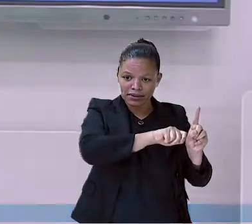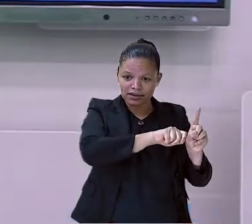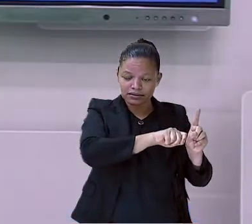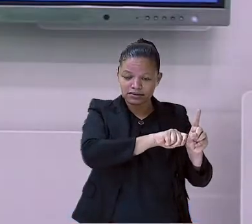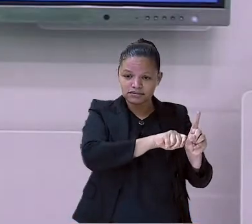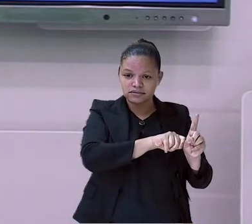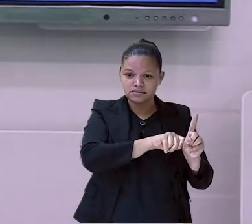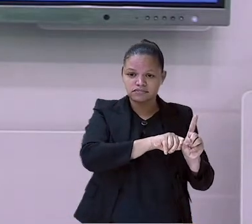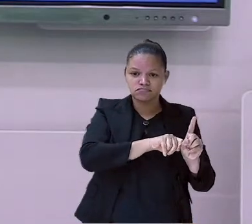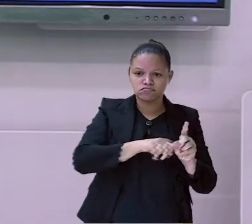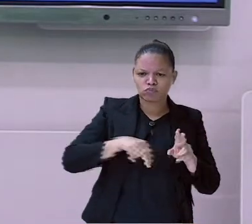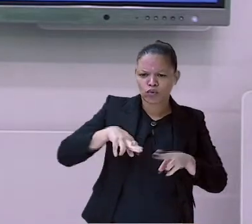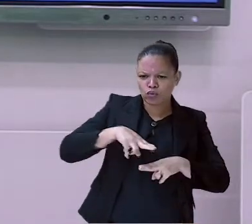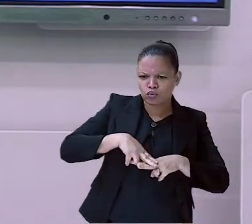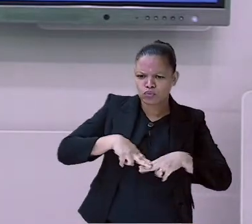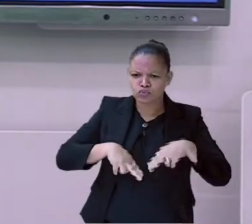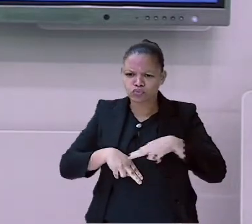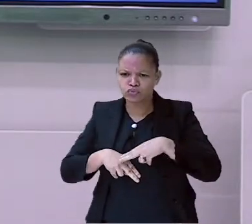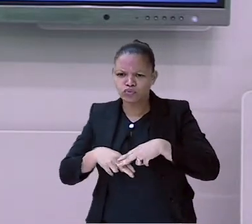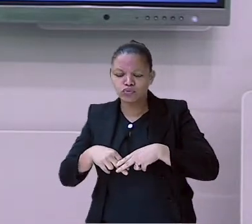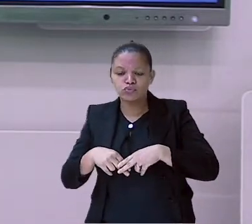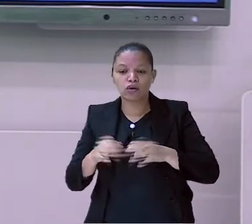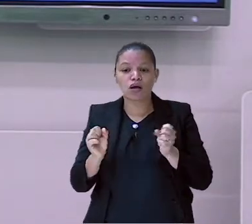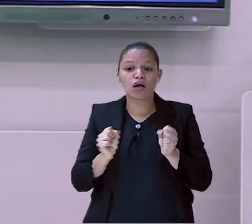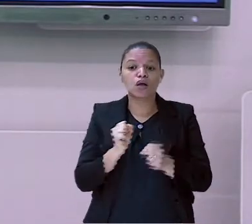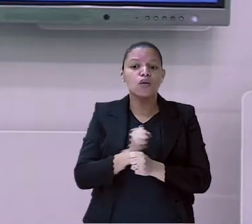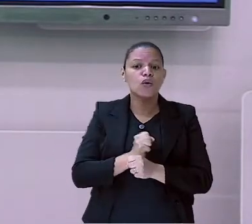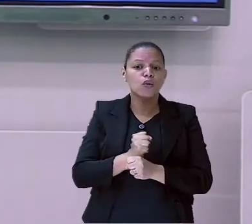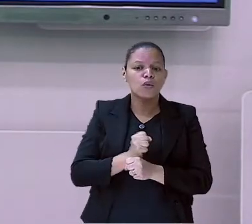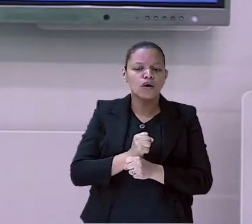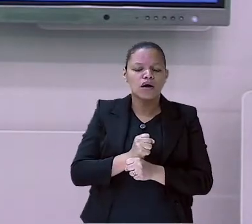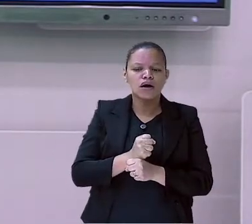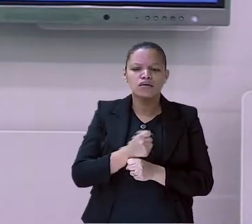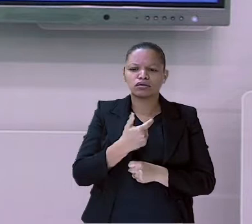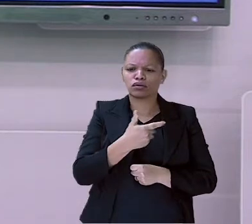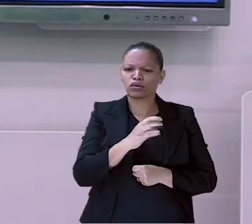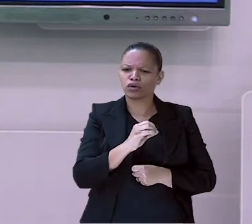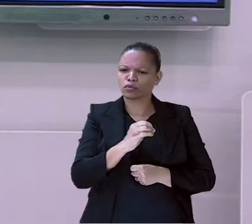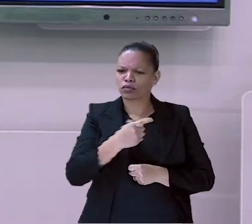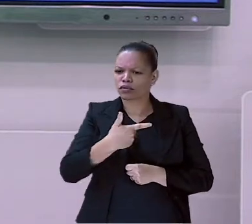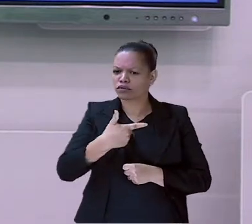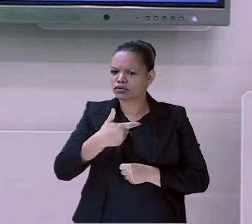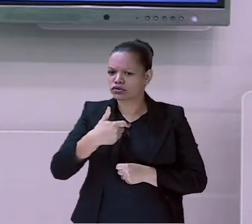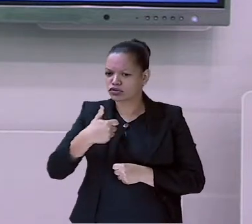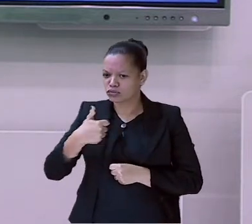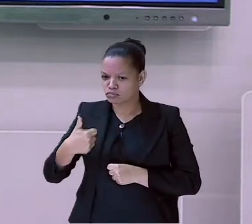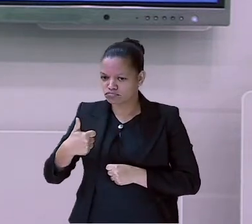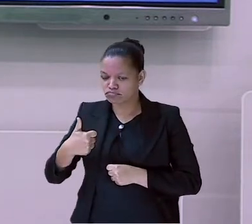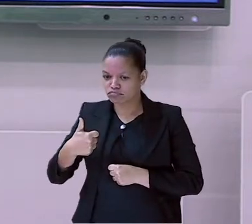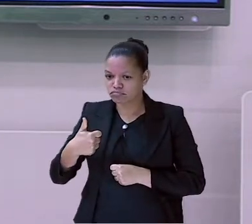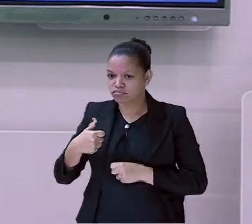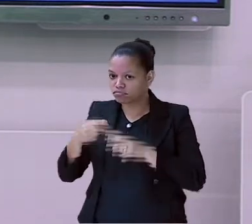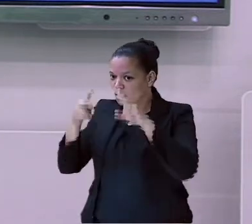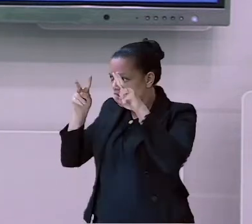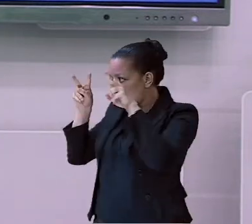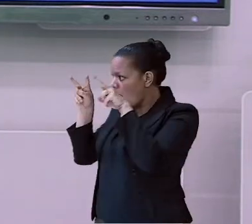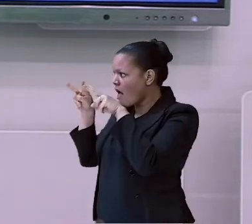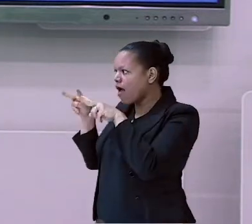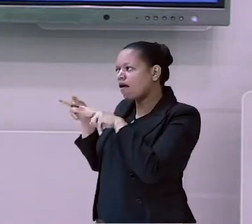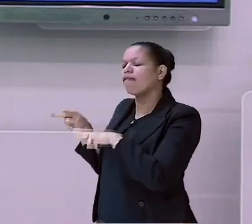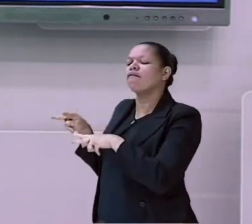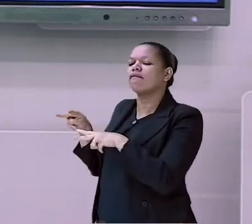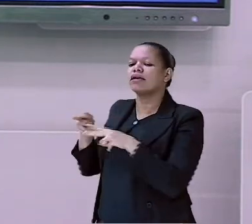linhas, você vê que é um calendário. Ok? Então, aqui o título já